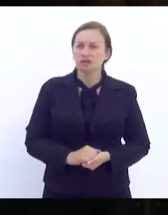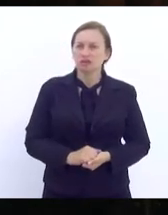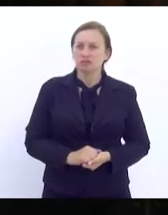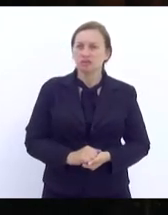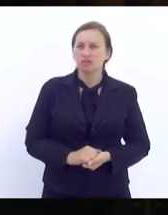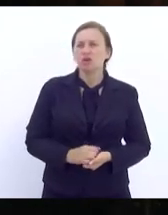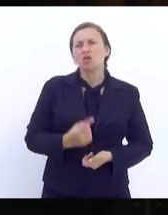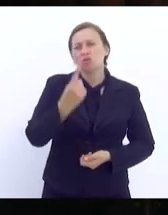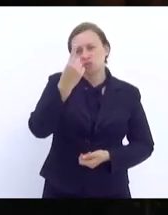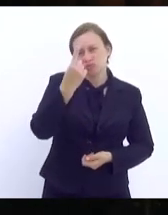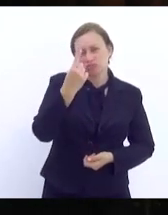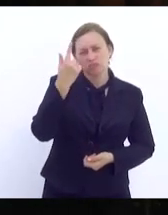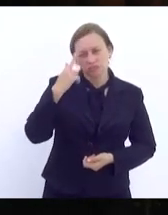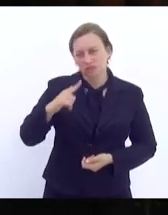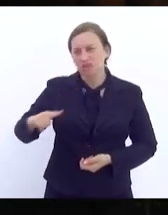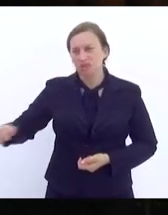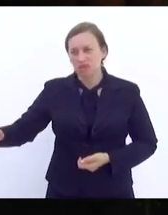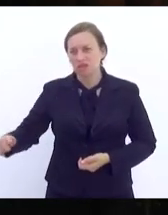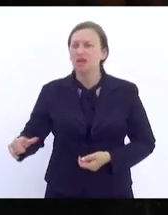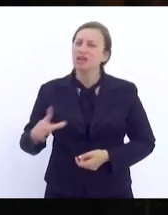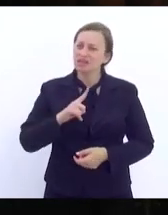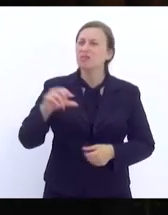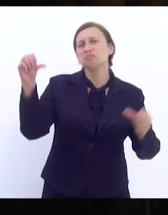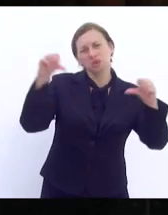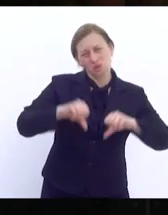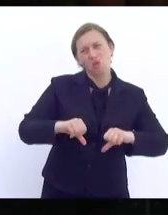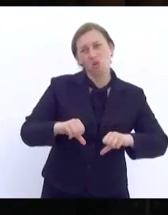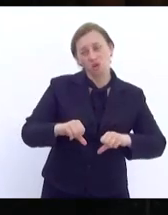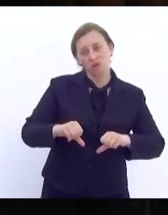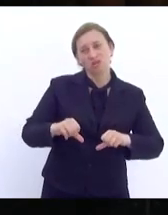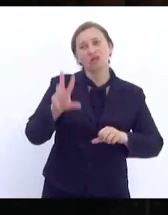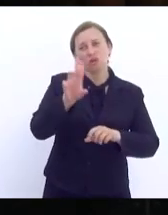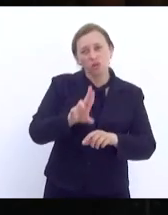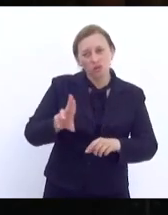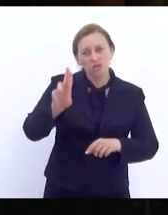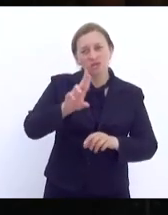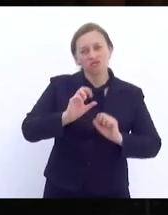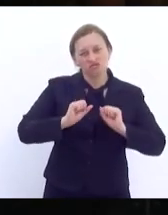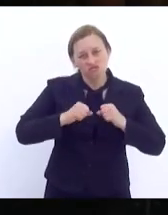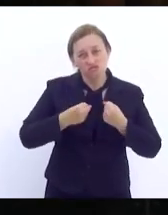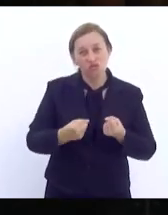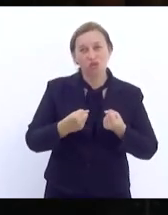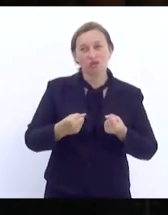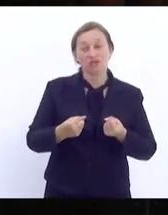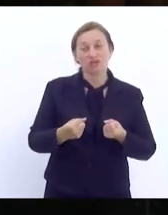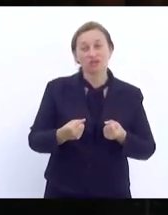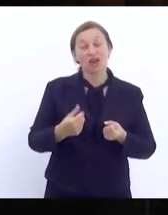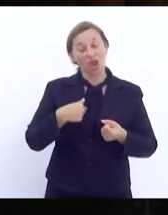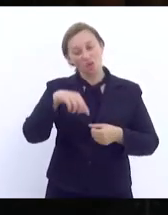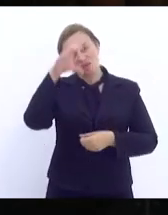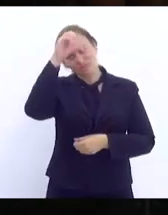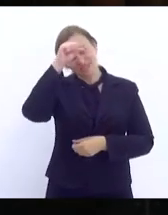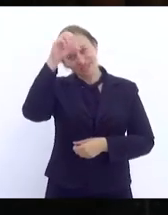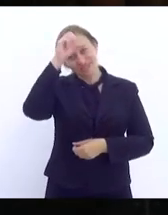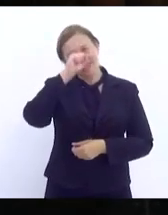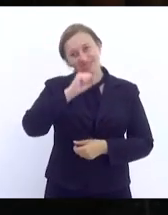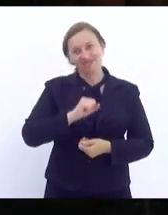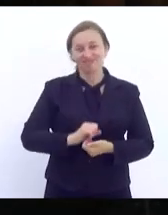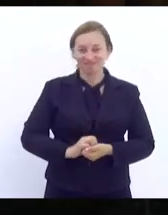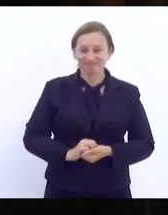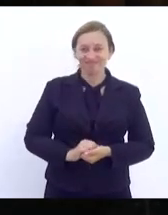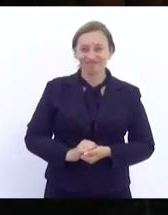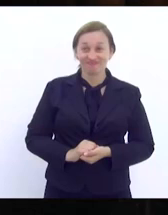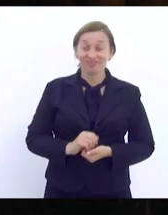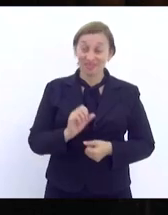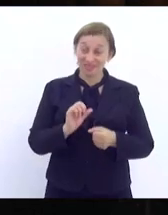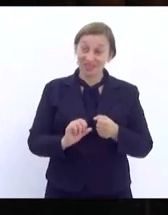um por semana tem coisa pior a gente vai fazendo uso progressivo da força é assim que eu aprendi a